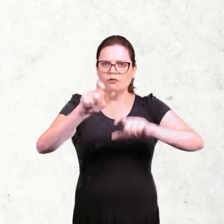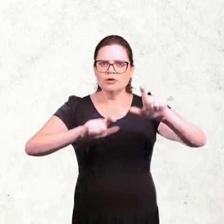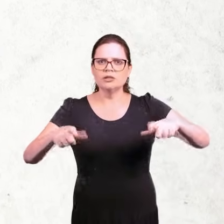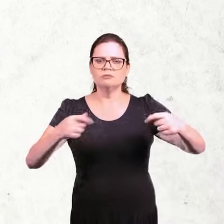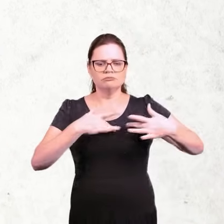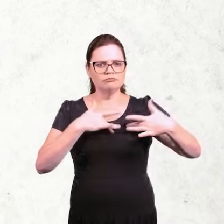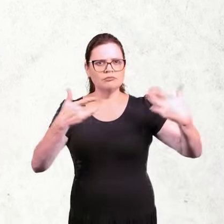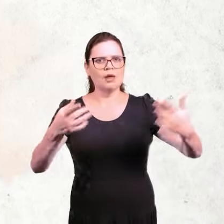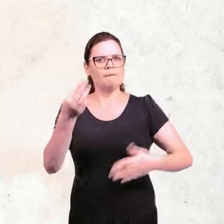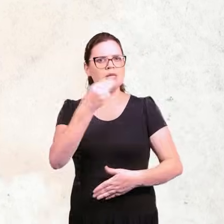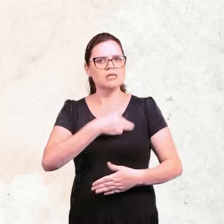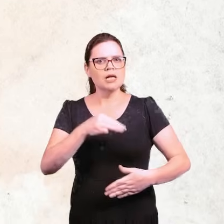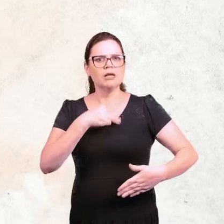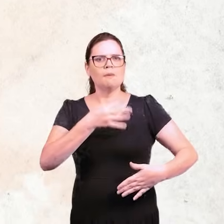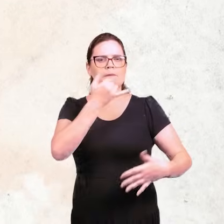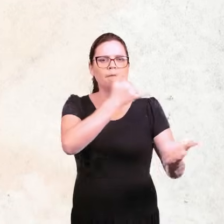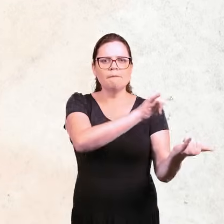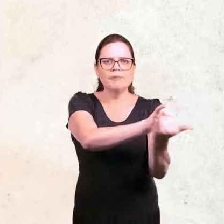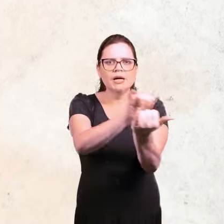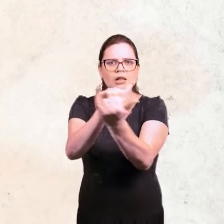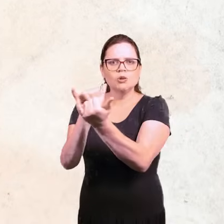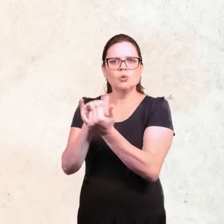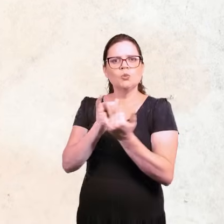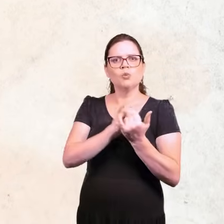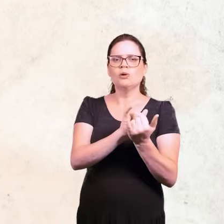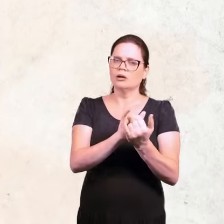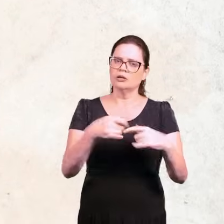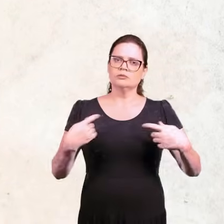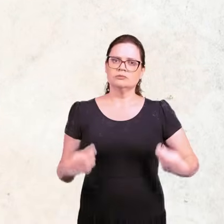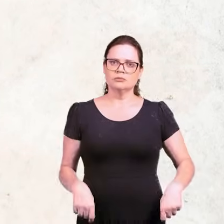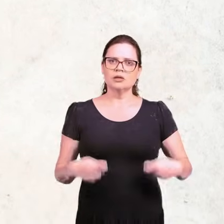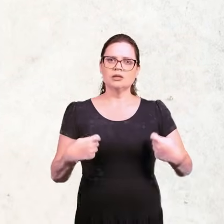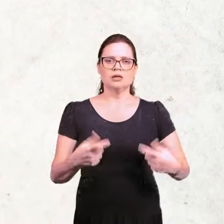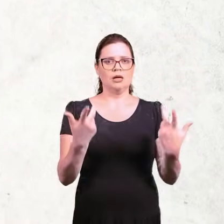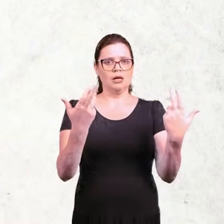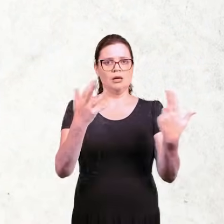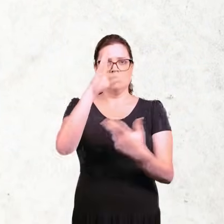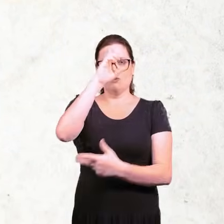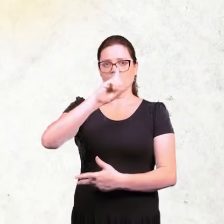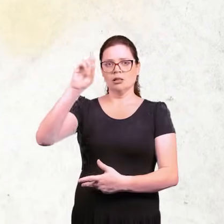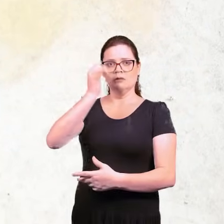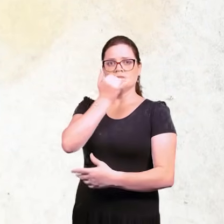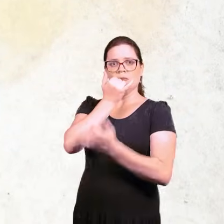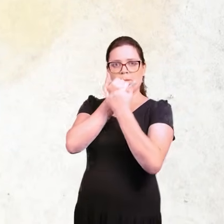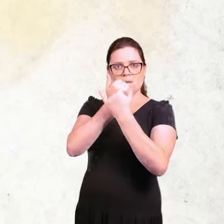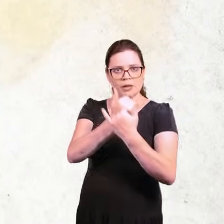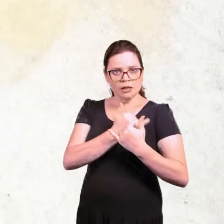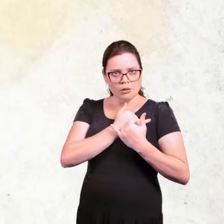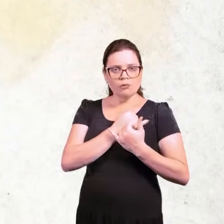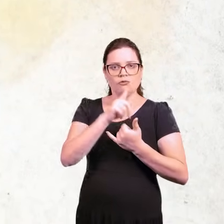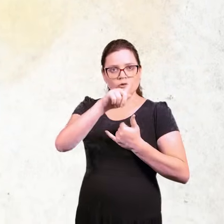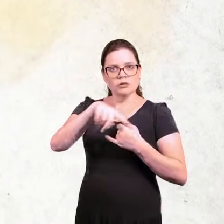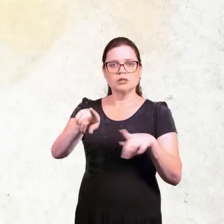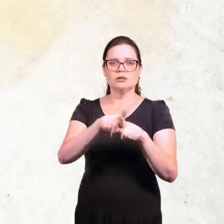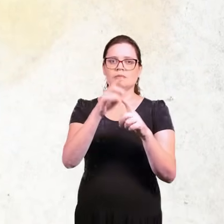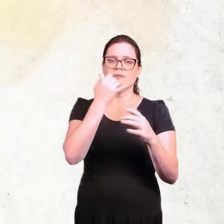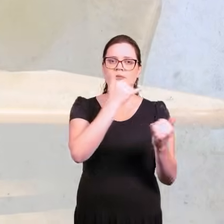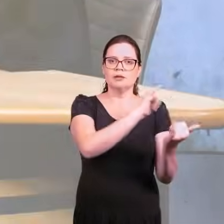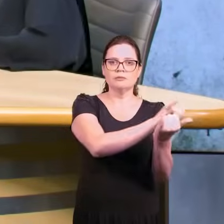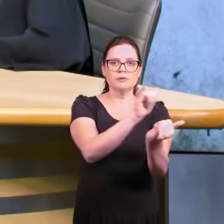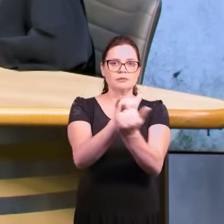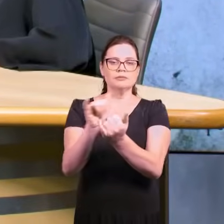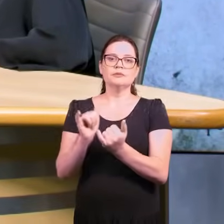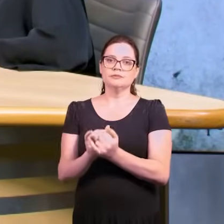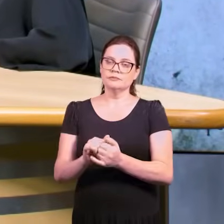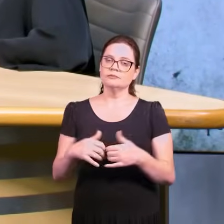benignos, misericordiosos, perdoando-vos uns aos outros, como também Deus vos perdoou em Cristo. E é isso